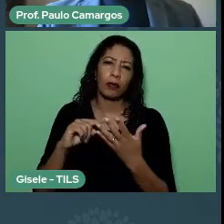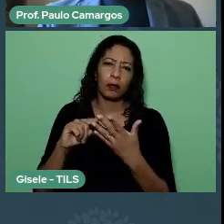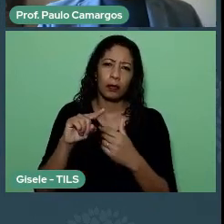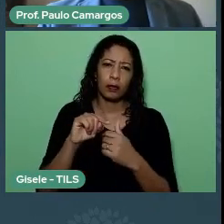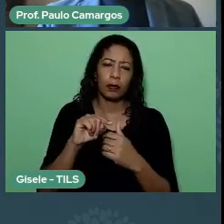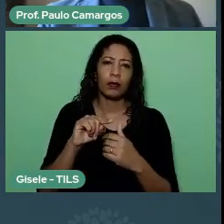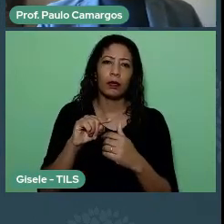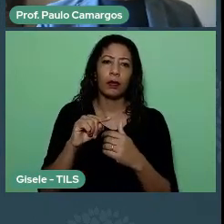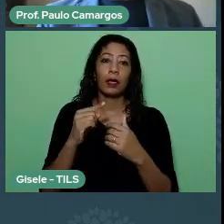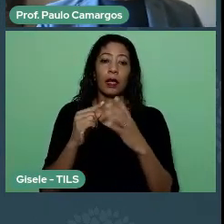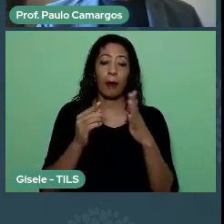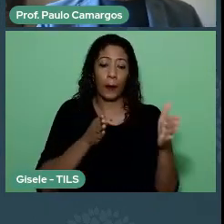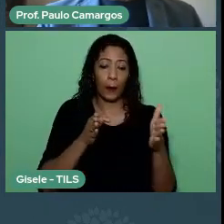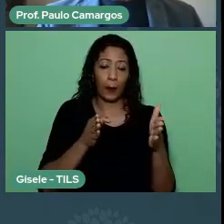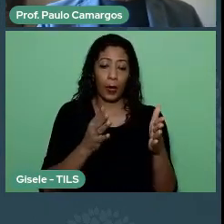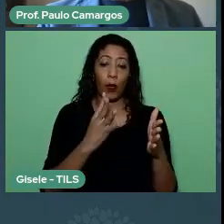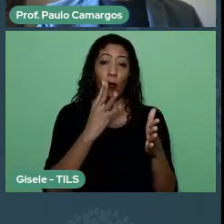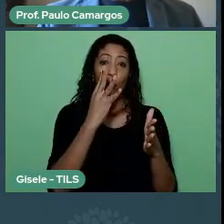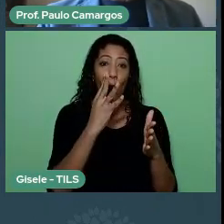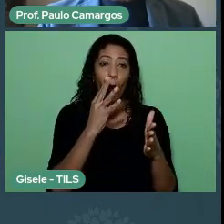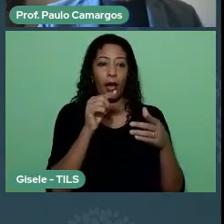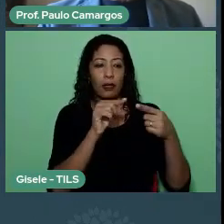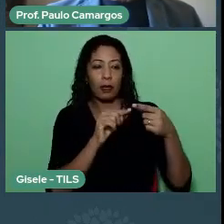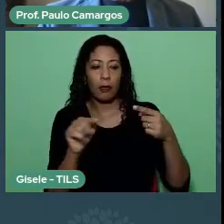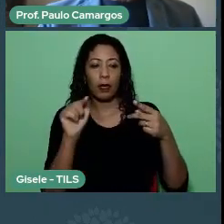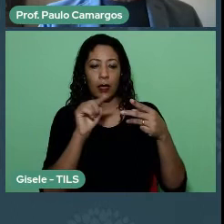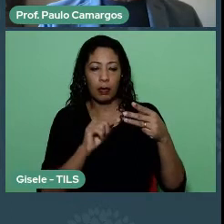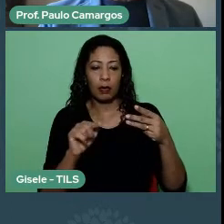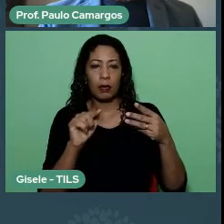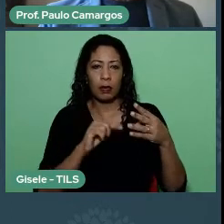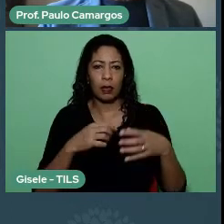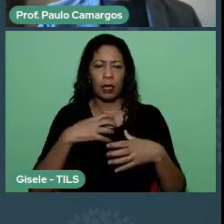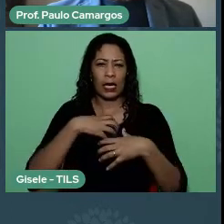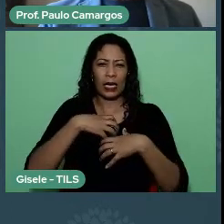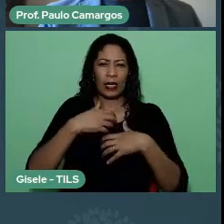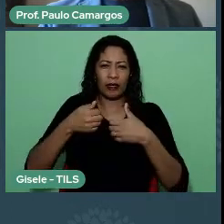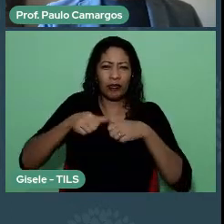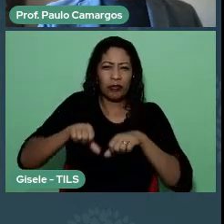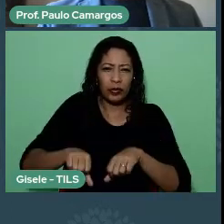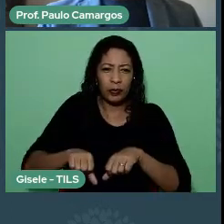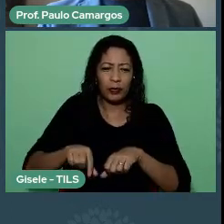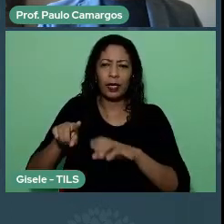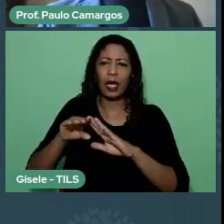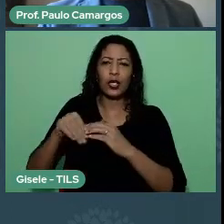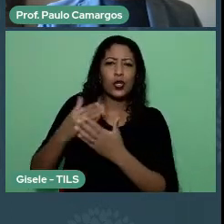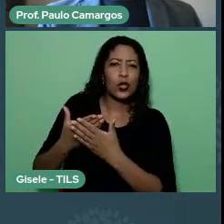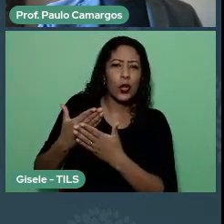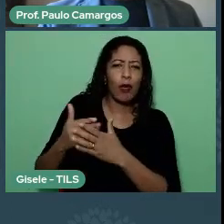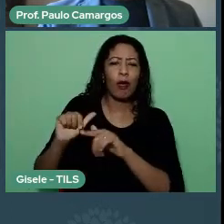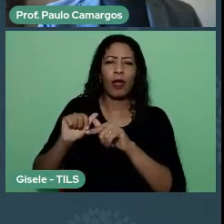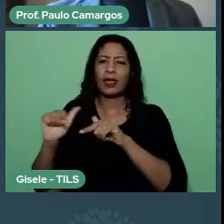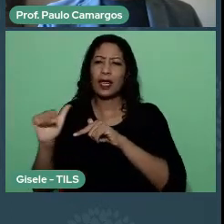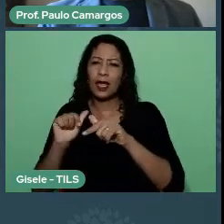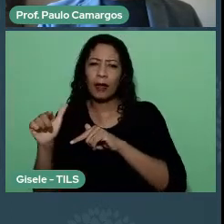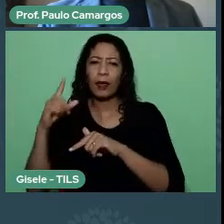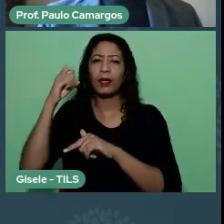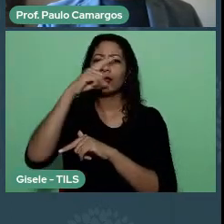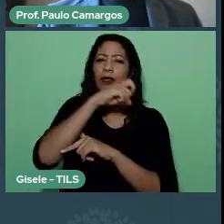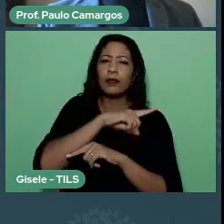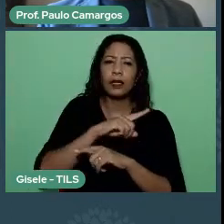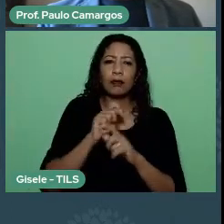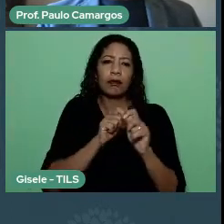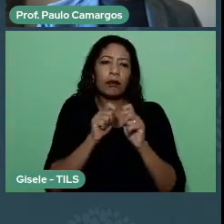4 semanas, a asma prejudicou suas atividades no trabalho, escola e em casa? Como está o seu controle da